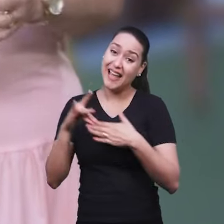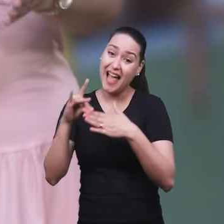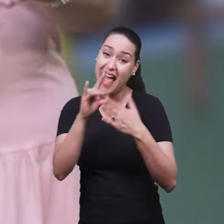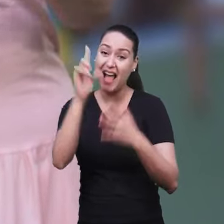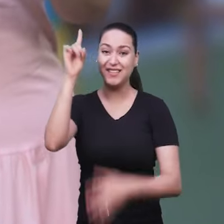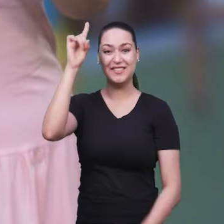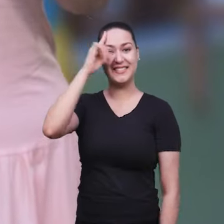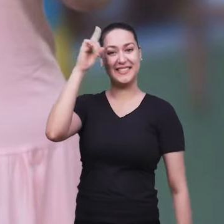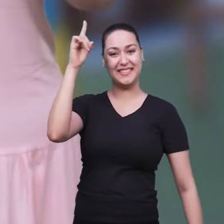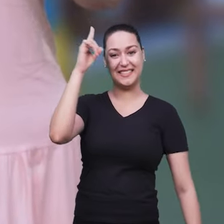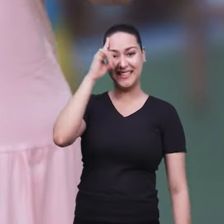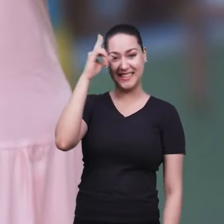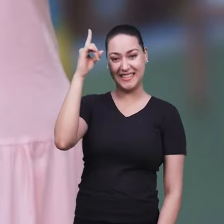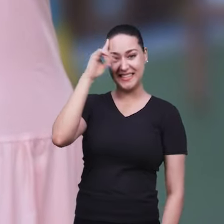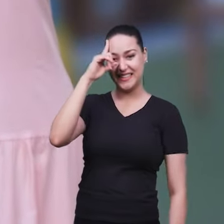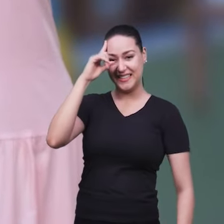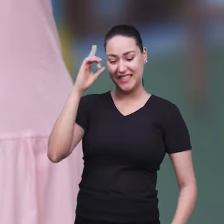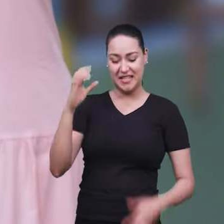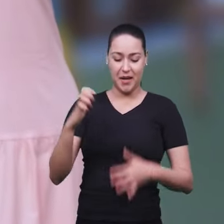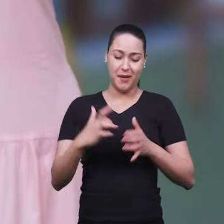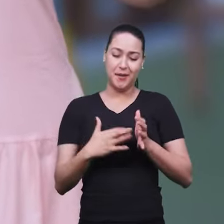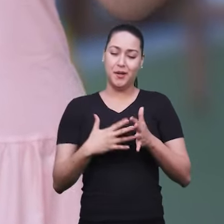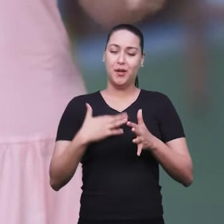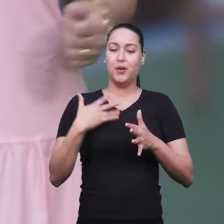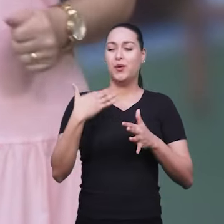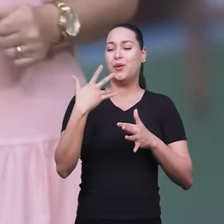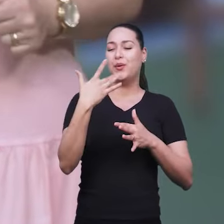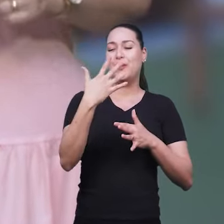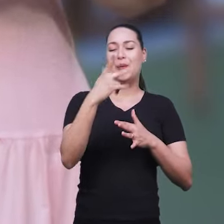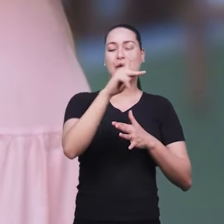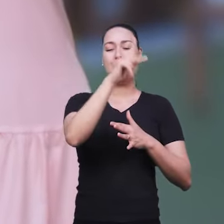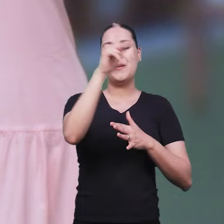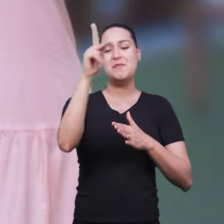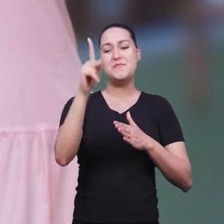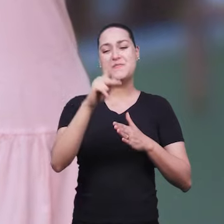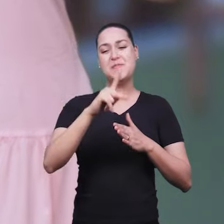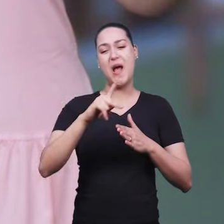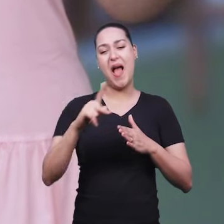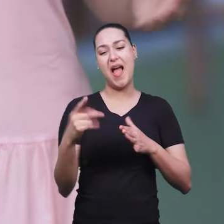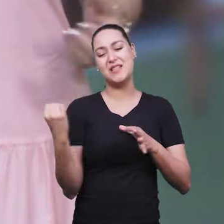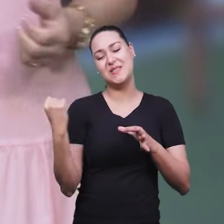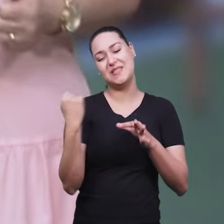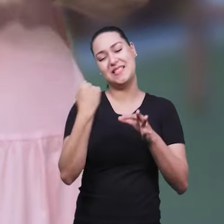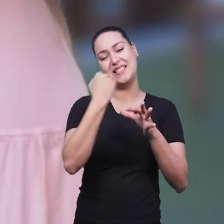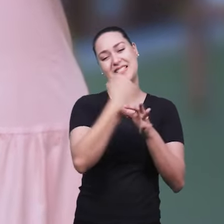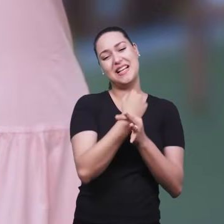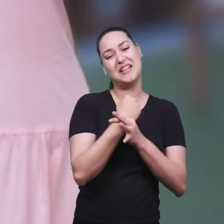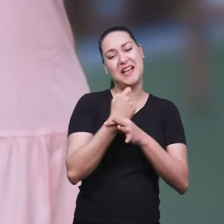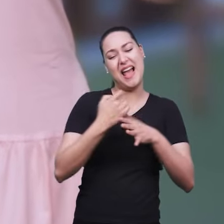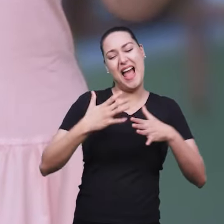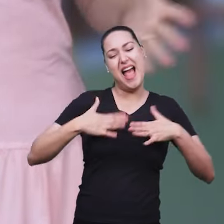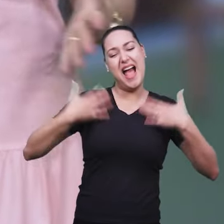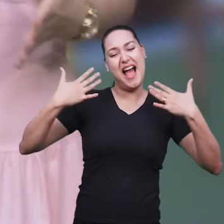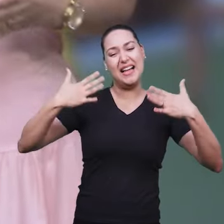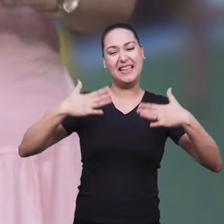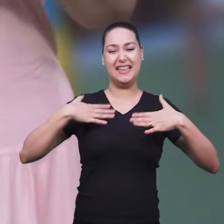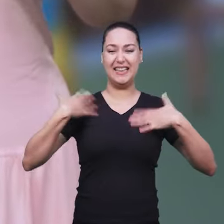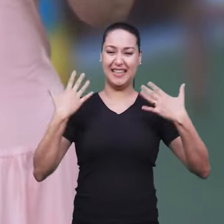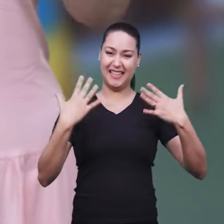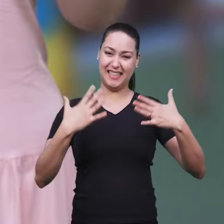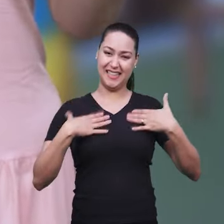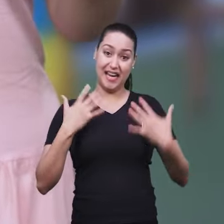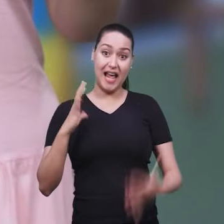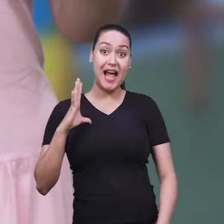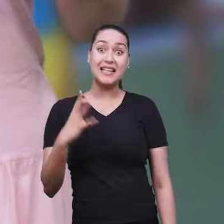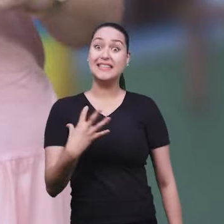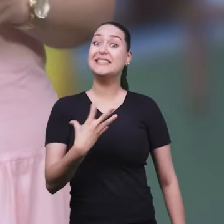dias, quer nos trazer a fartura de paz, fartura de segurança, muita alegria, quer nos